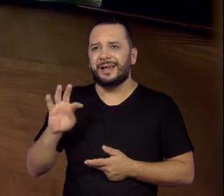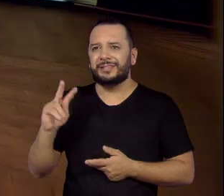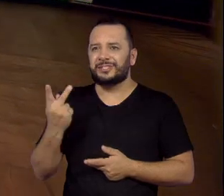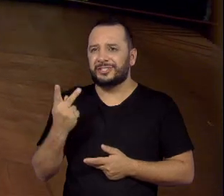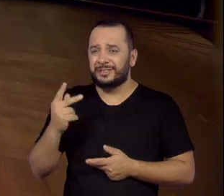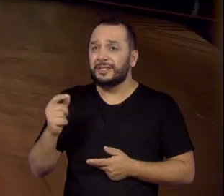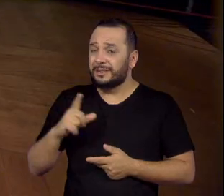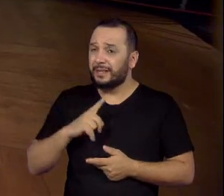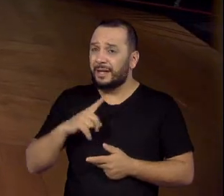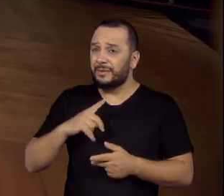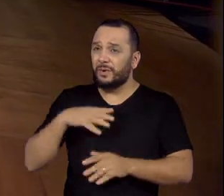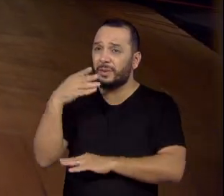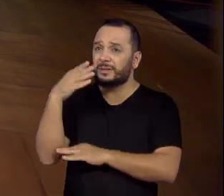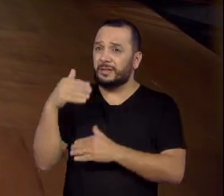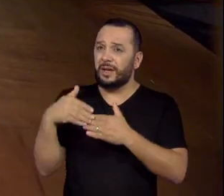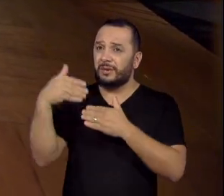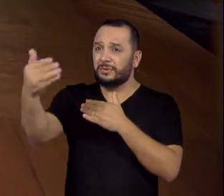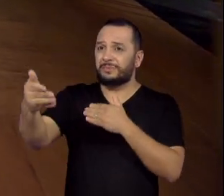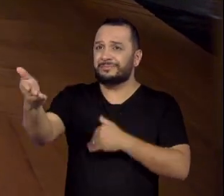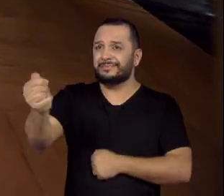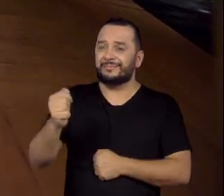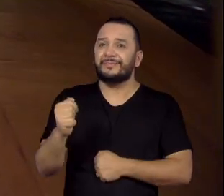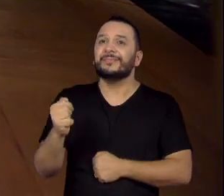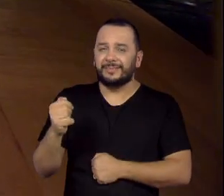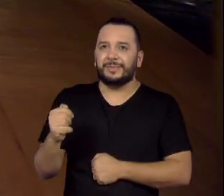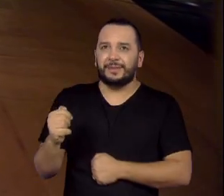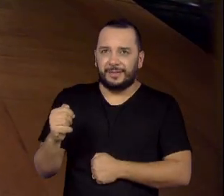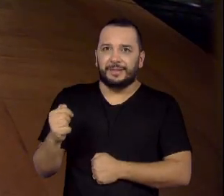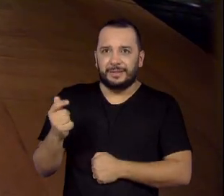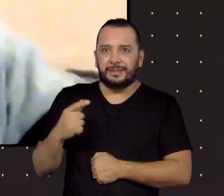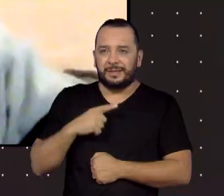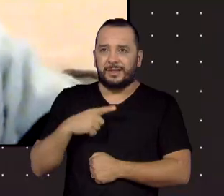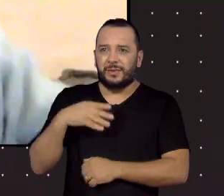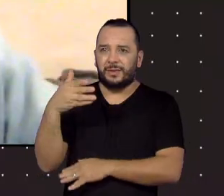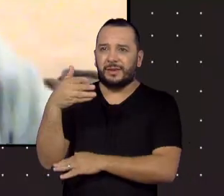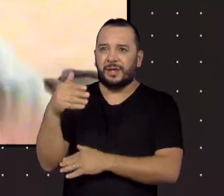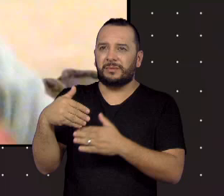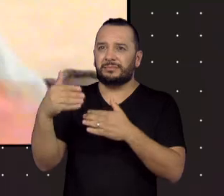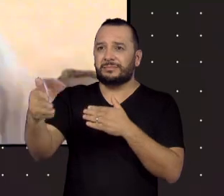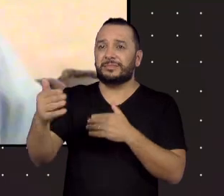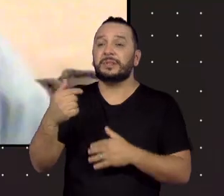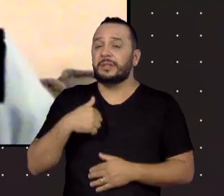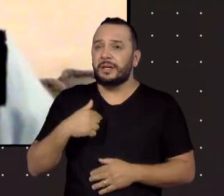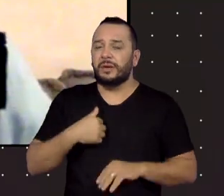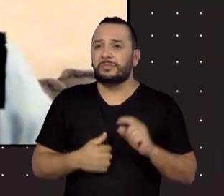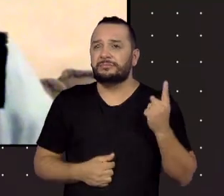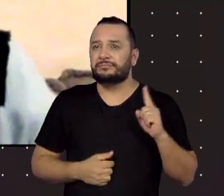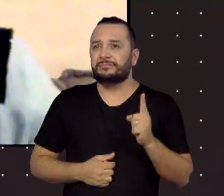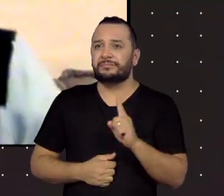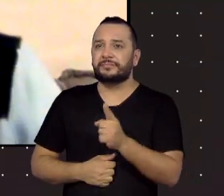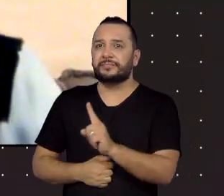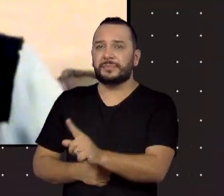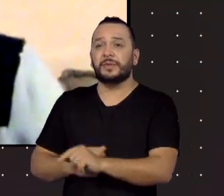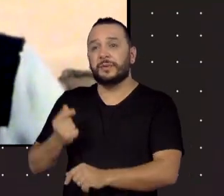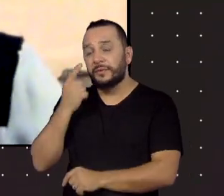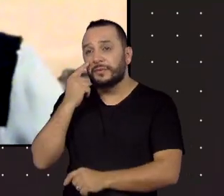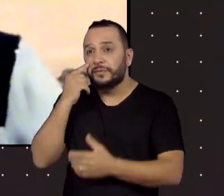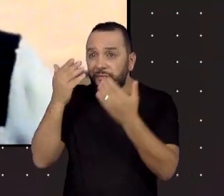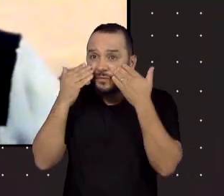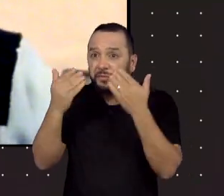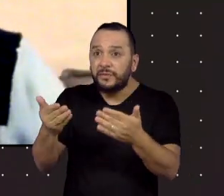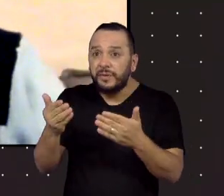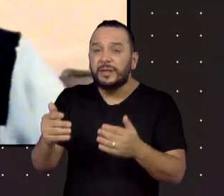Hotel, na Via Vendos, eu espero que seja o Grande Hotel, mas era o hotel. E eu atravessei correndo, fui ver, que eu queria saber se ela